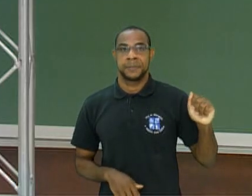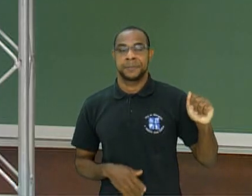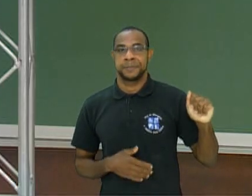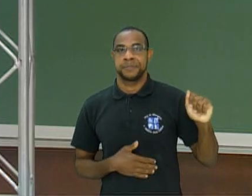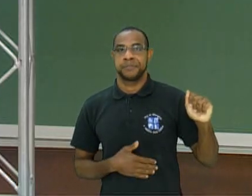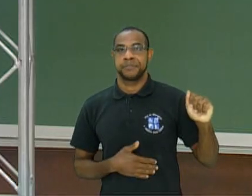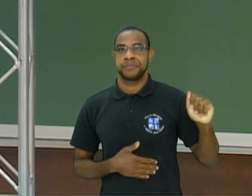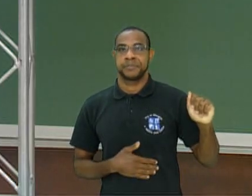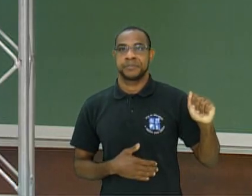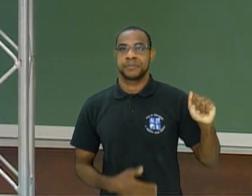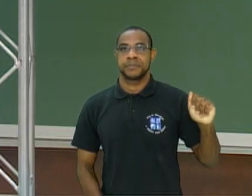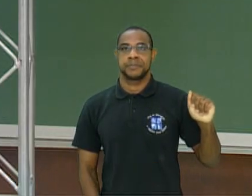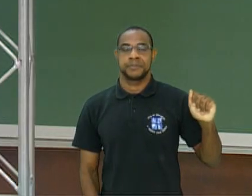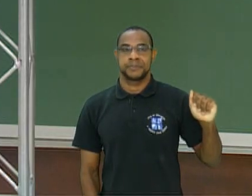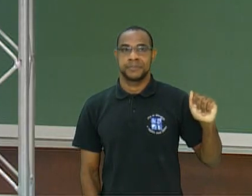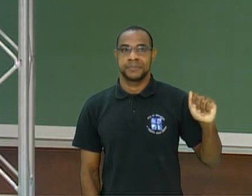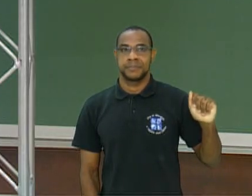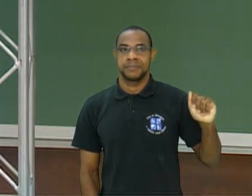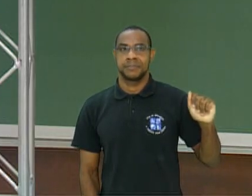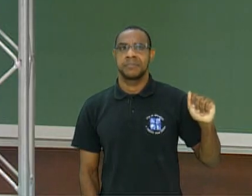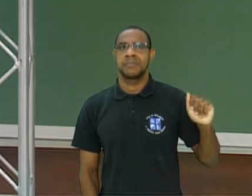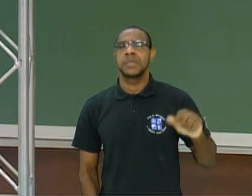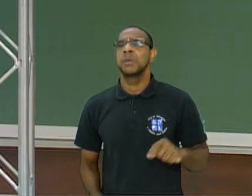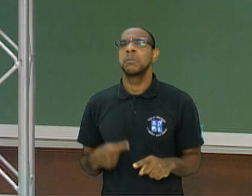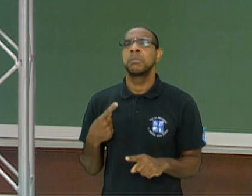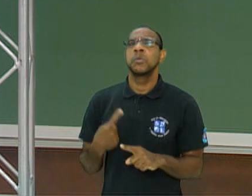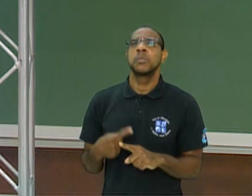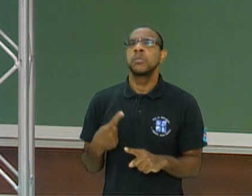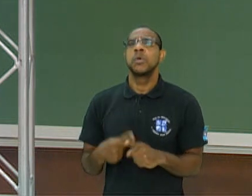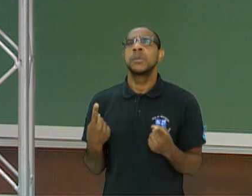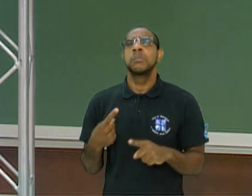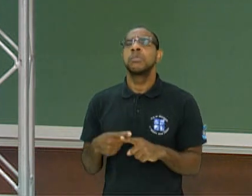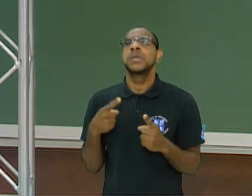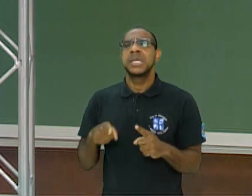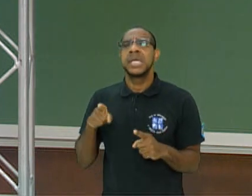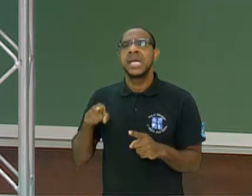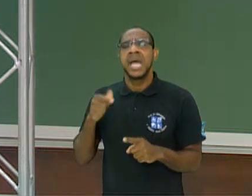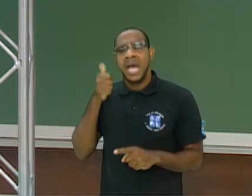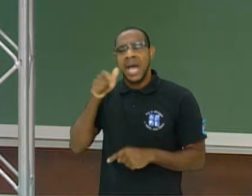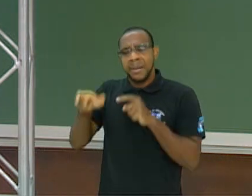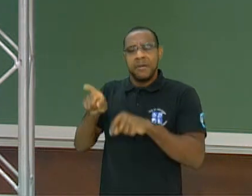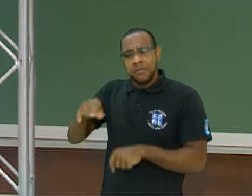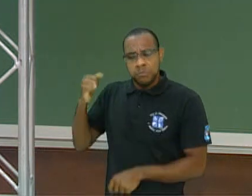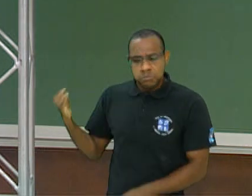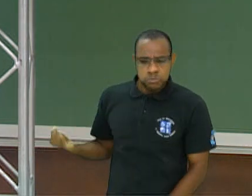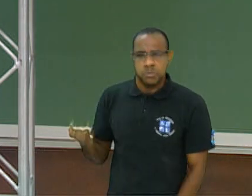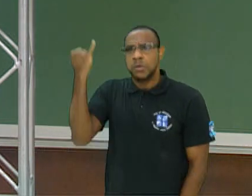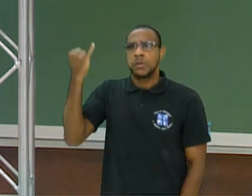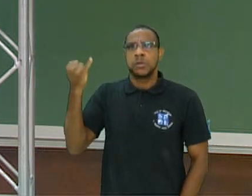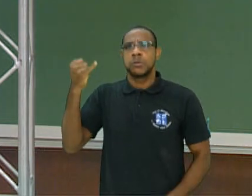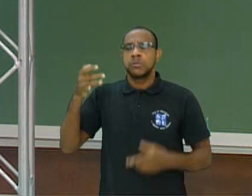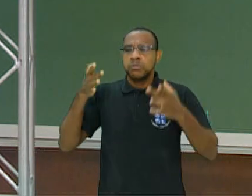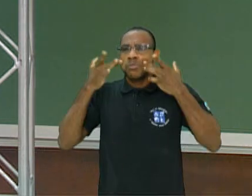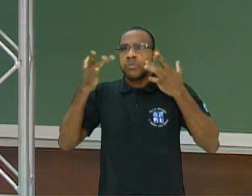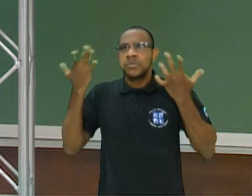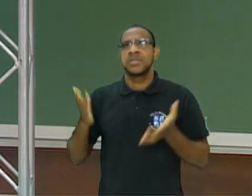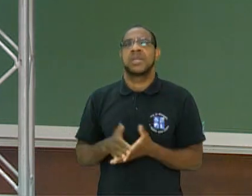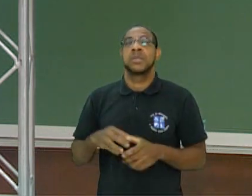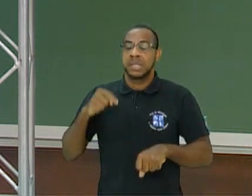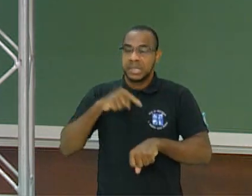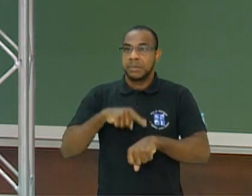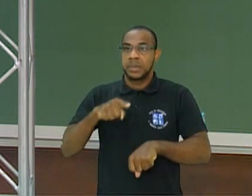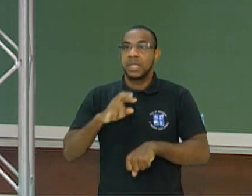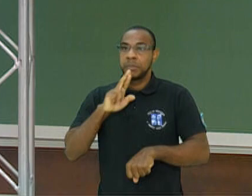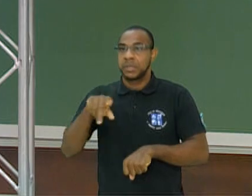Ruth de Souza important to the theater? Por que ela foi importante para o teatro? Vou dar um tempinho para vocês